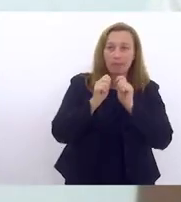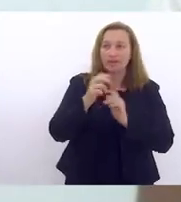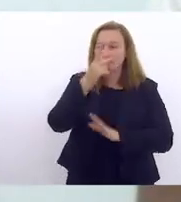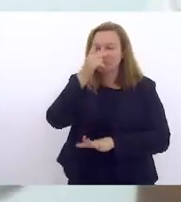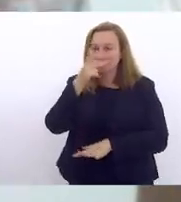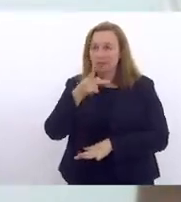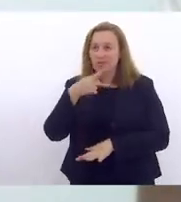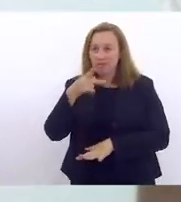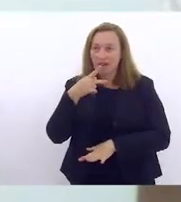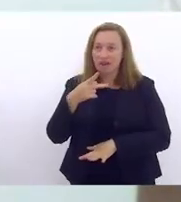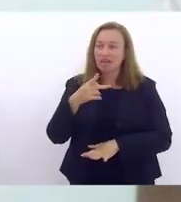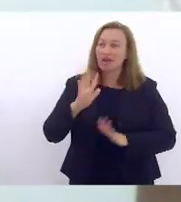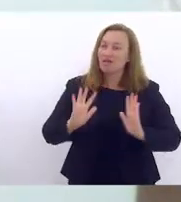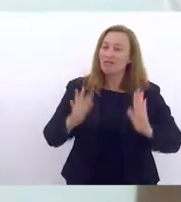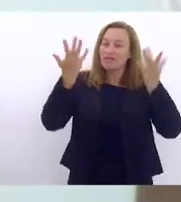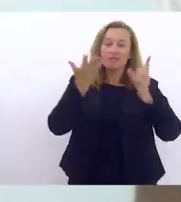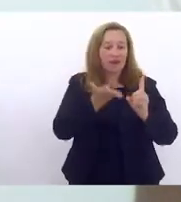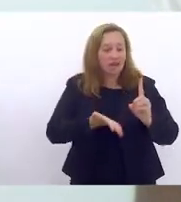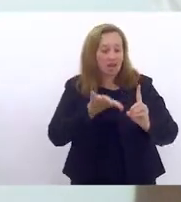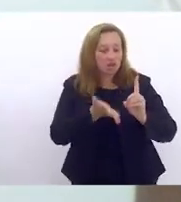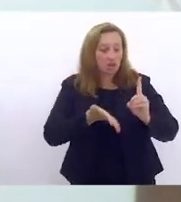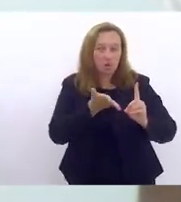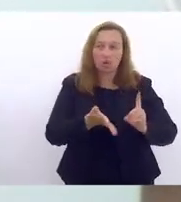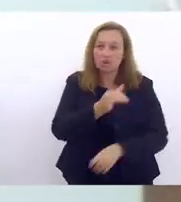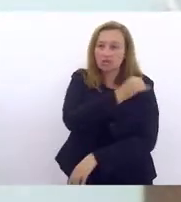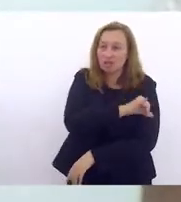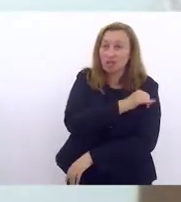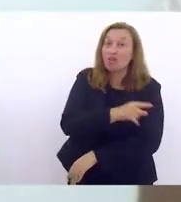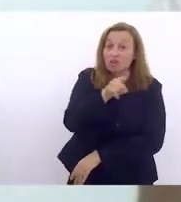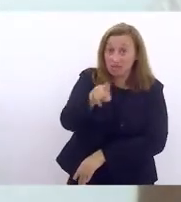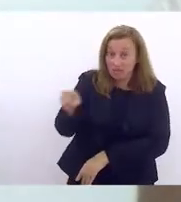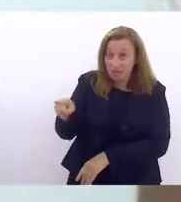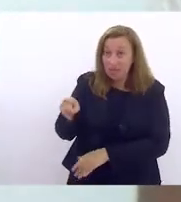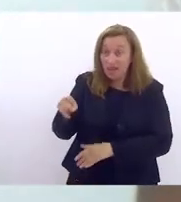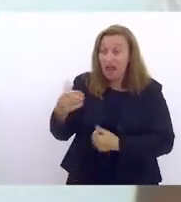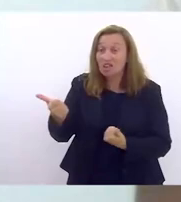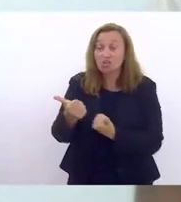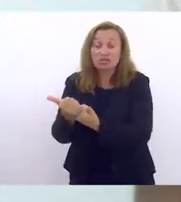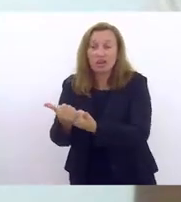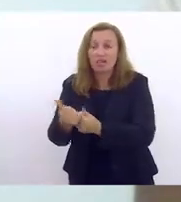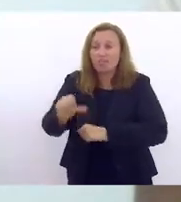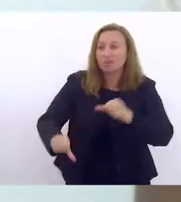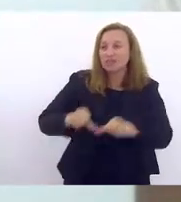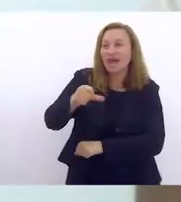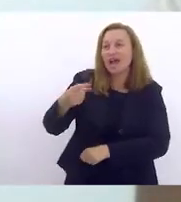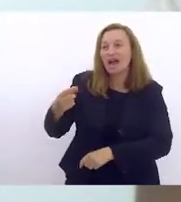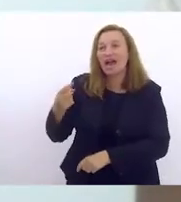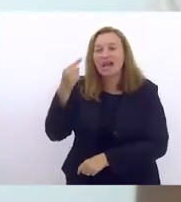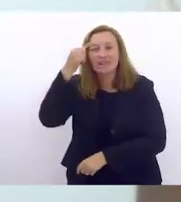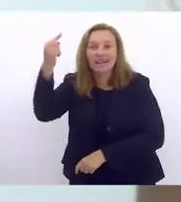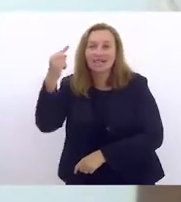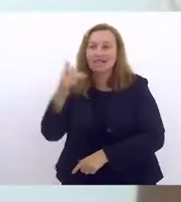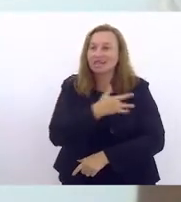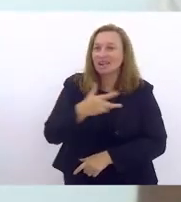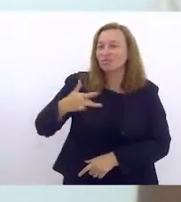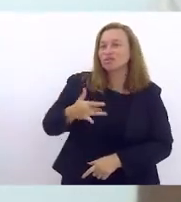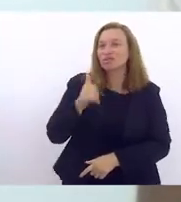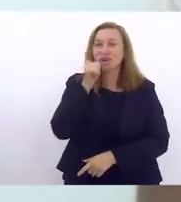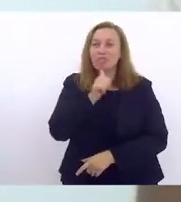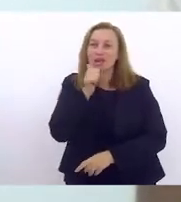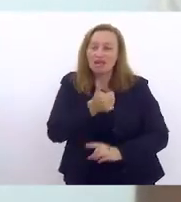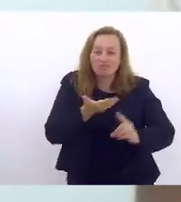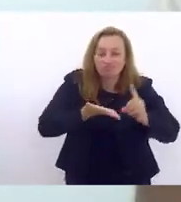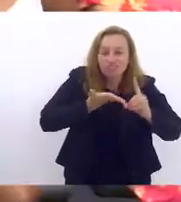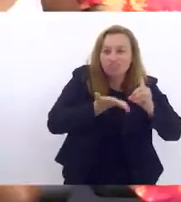seguinte: viva as doulas do Rio de Janeiro, vocês ajudaram a mudar a ideia da saúde da mulher, do parto